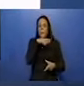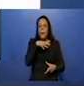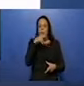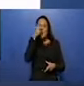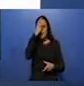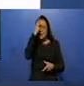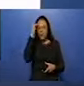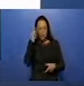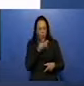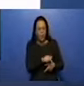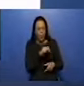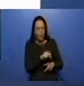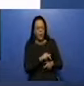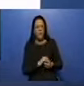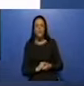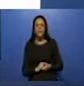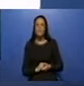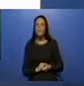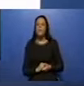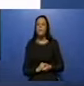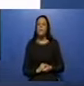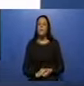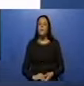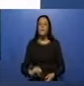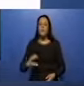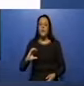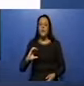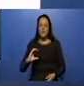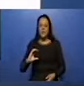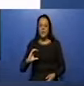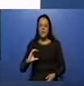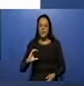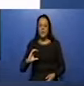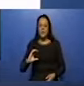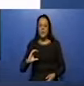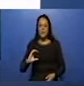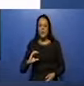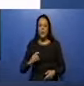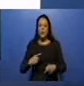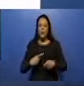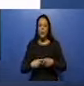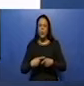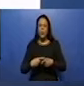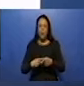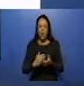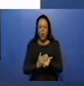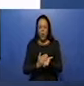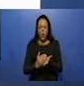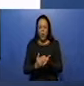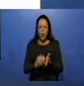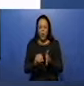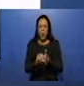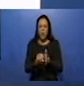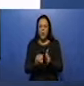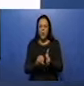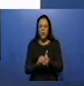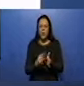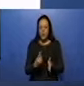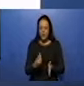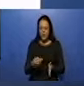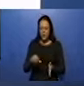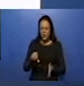Por que alternativa C? Exercício C. Por que no início do século XIX os colonizadores